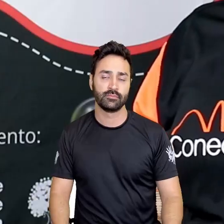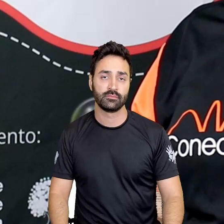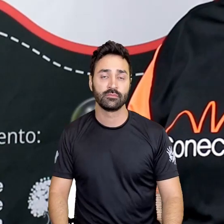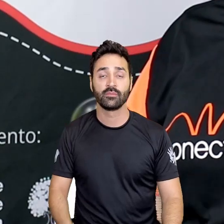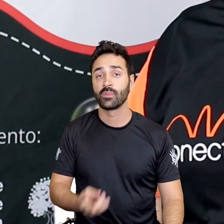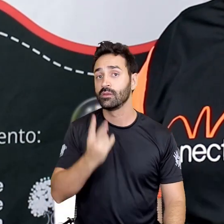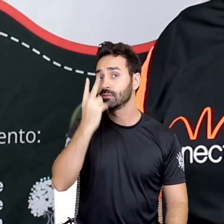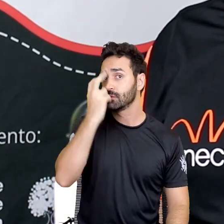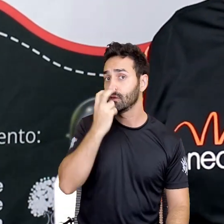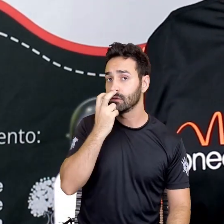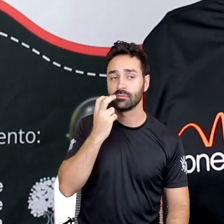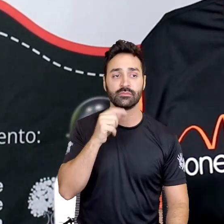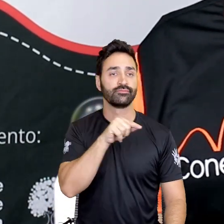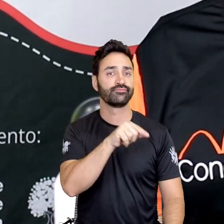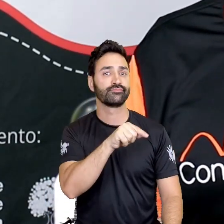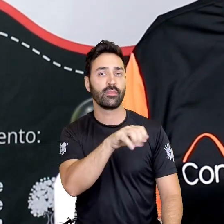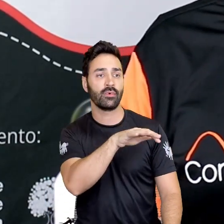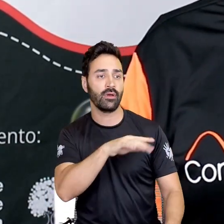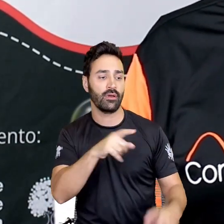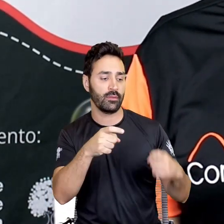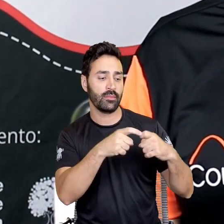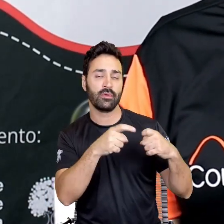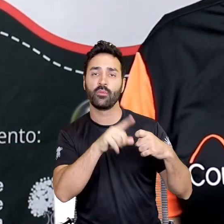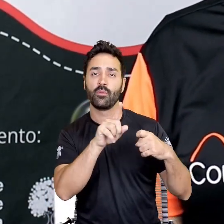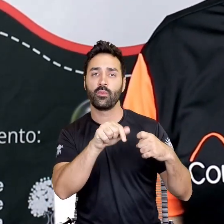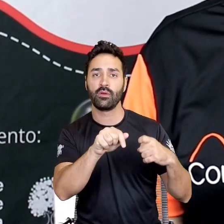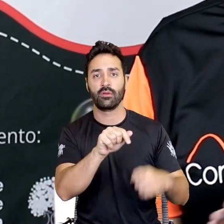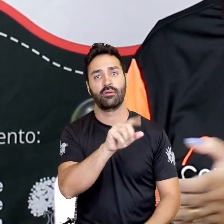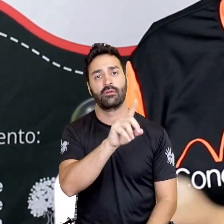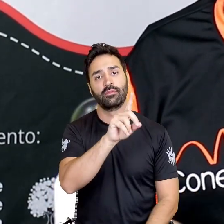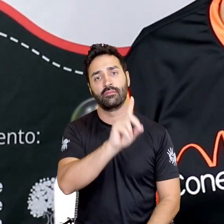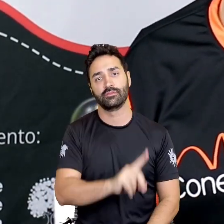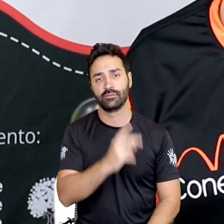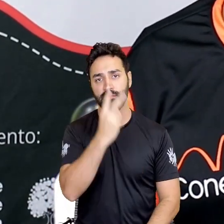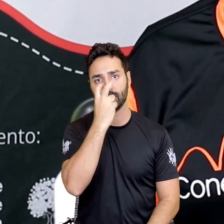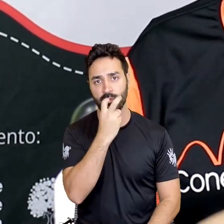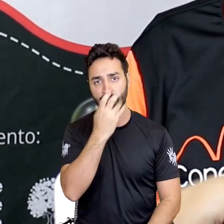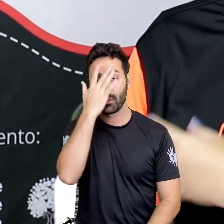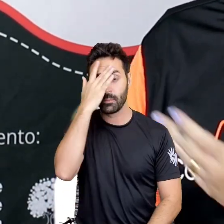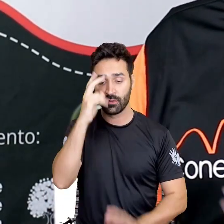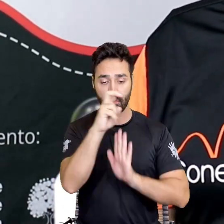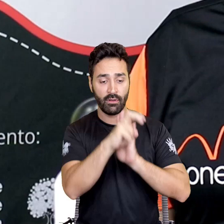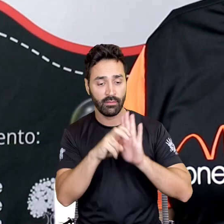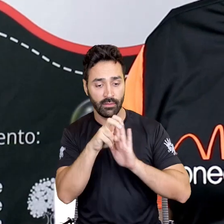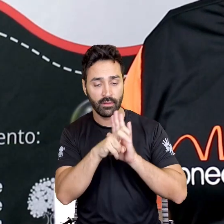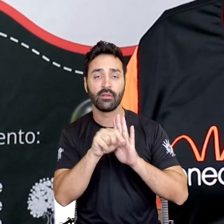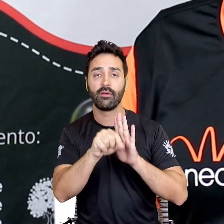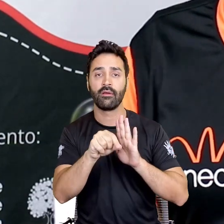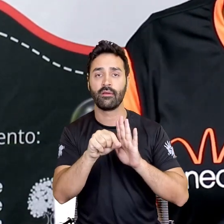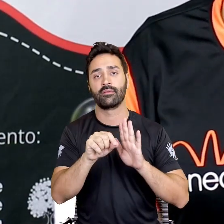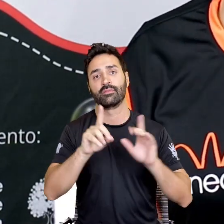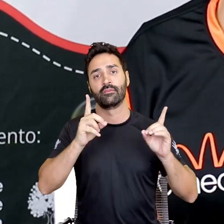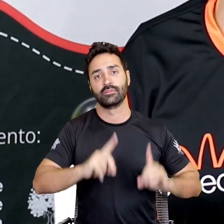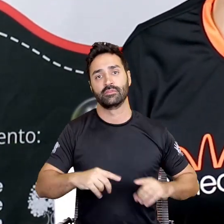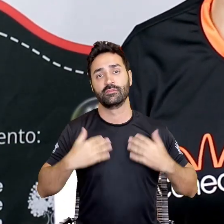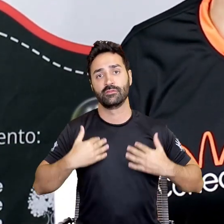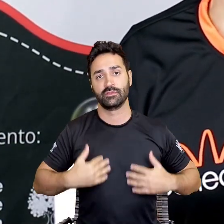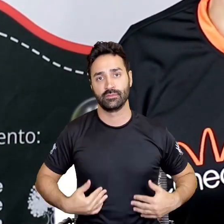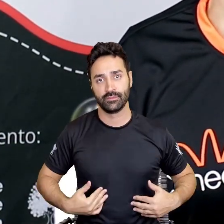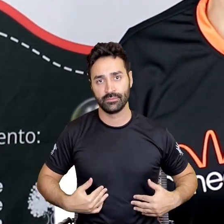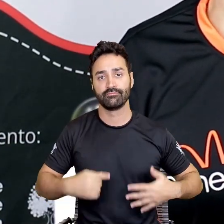pessoa com deficiência visual. Um cadeirante é uma pessoa com deficiência física. E assim por diante,